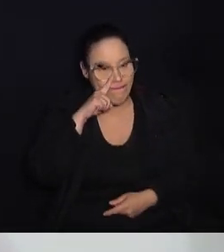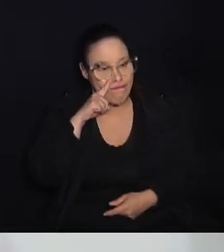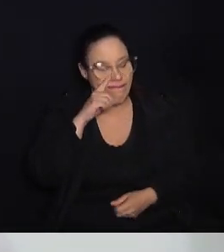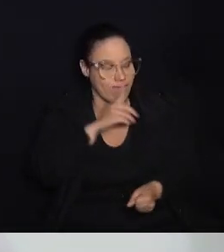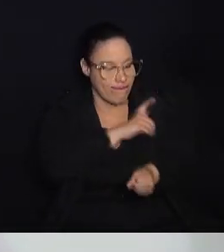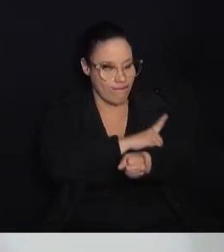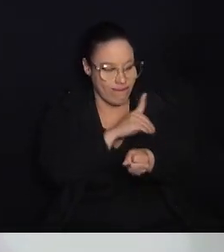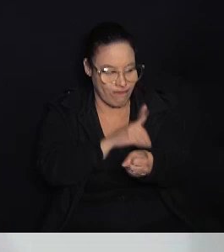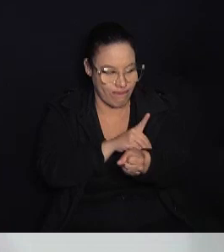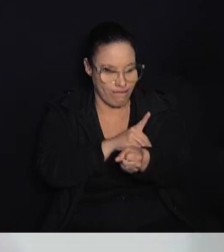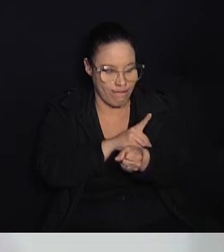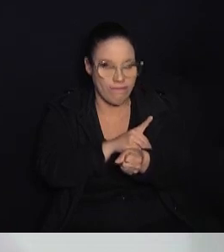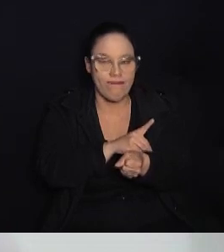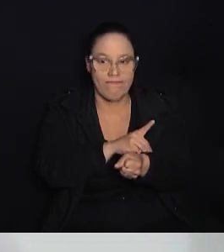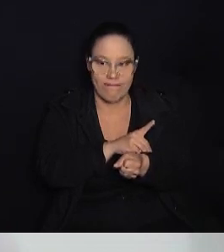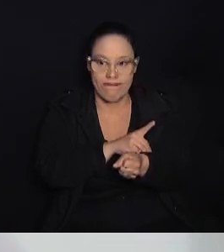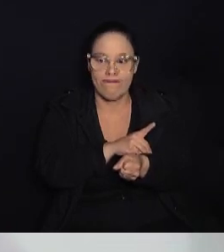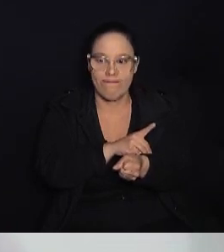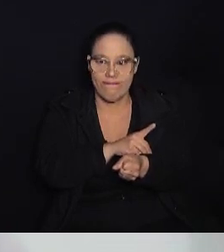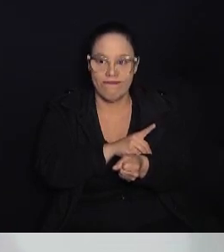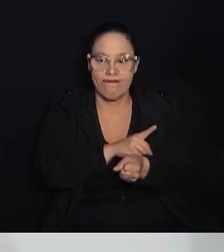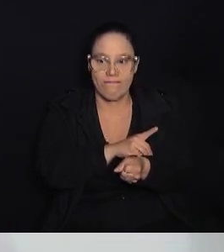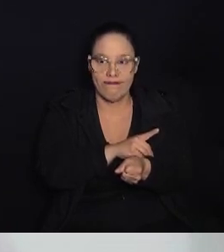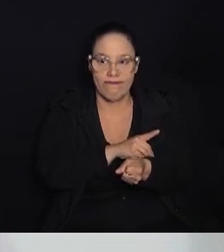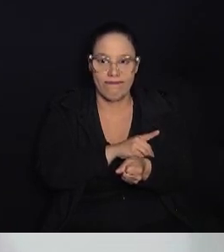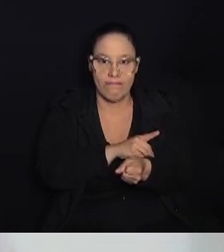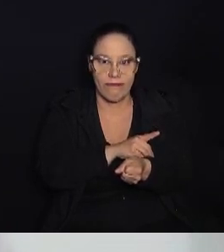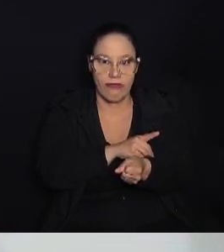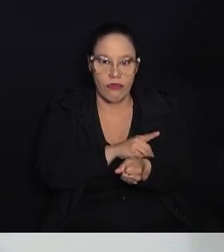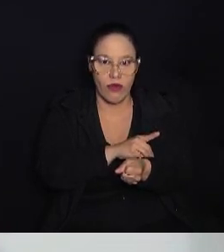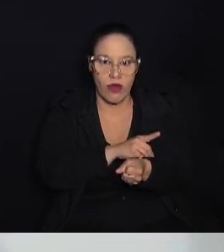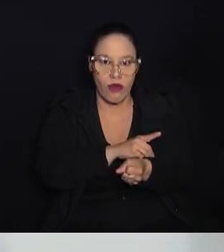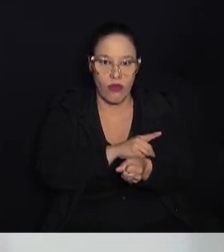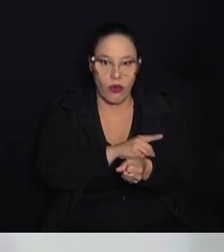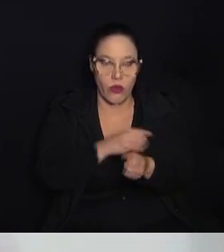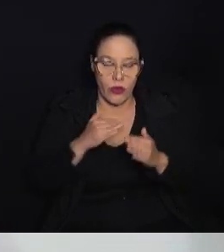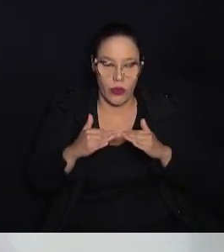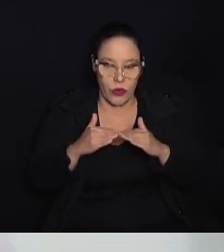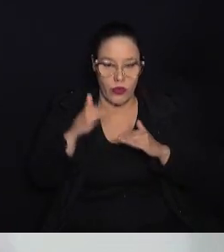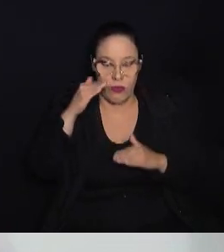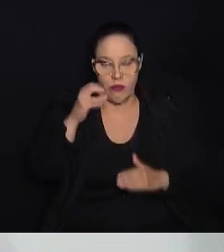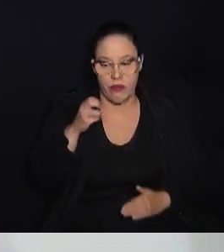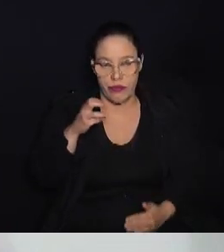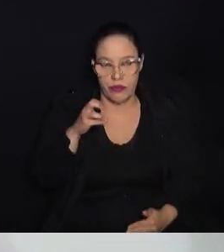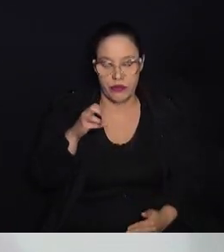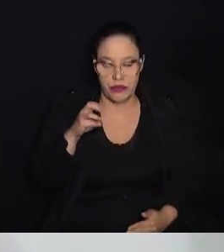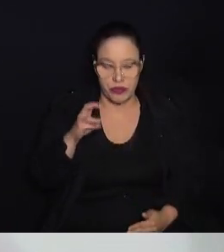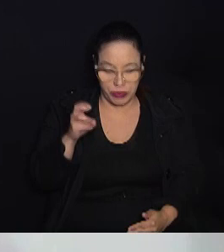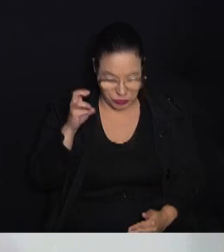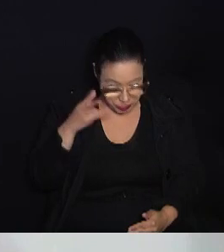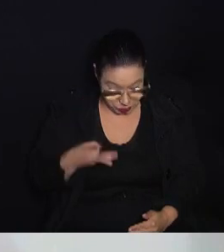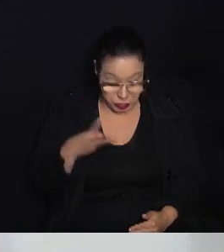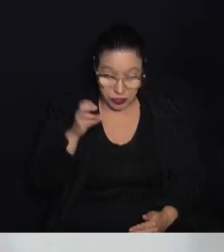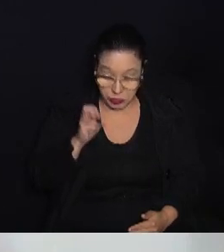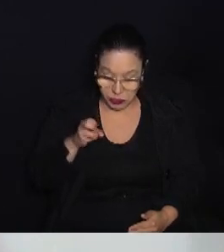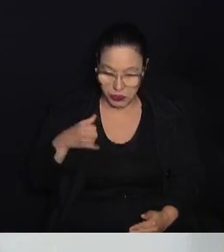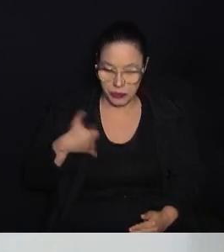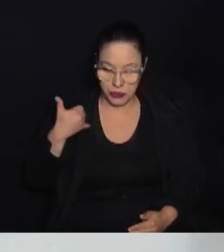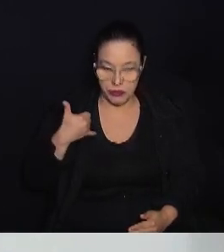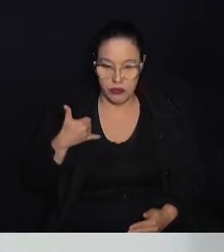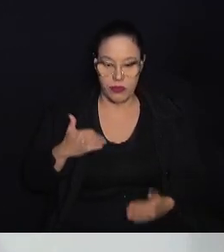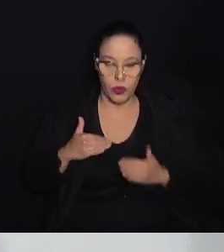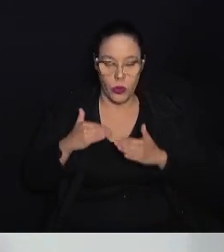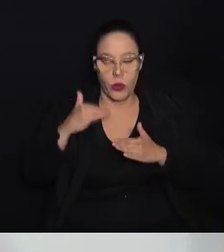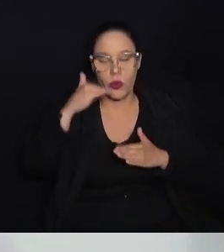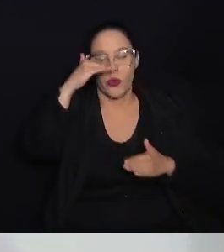diabetes e a frequência de diabetes em populações acima de 35 anos, inclusive no Brasil,